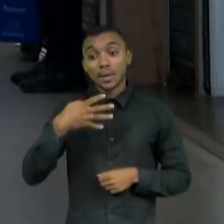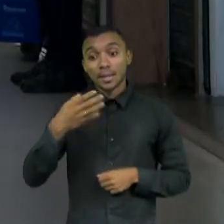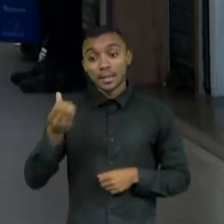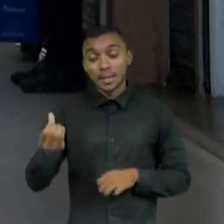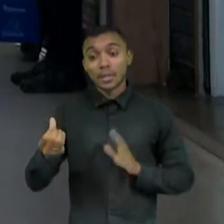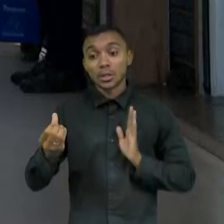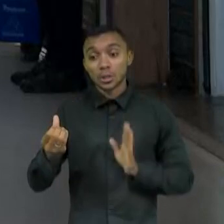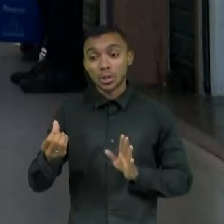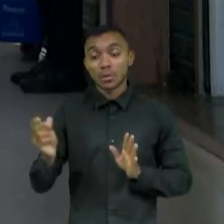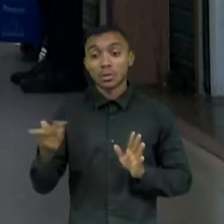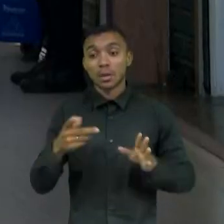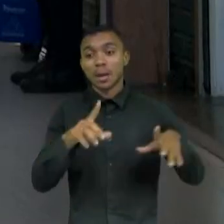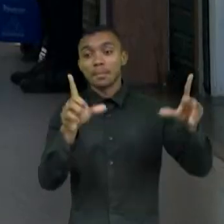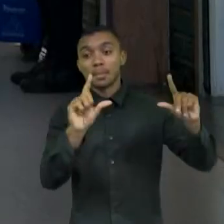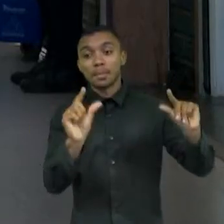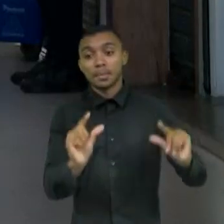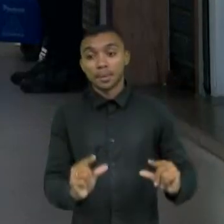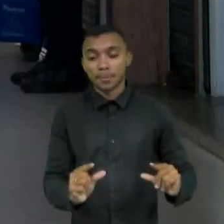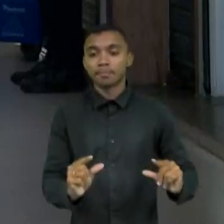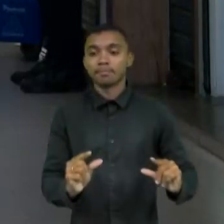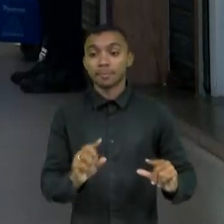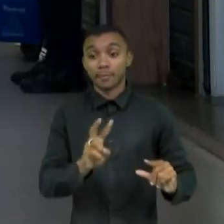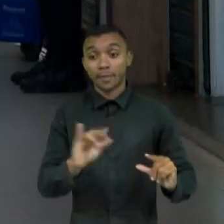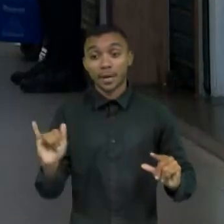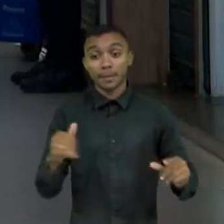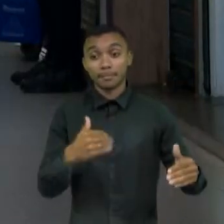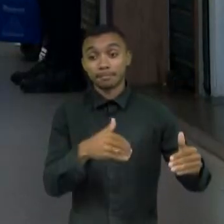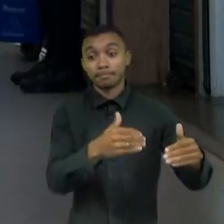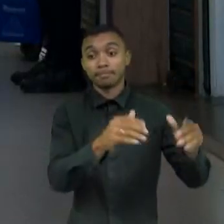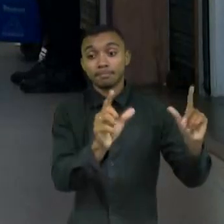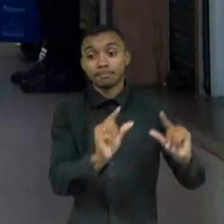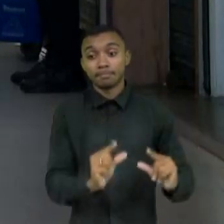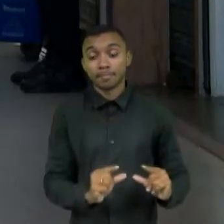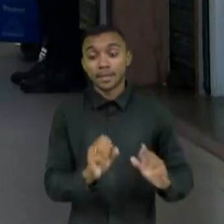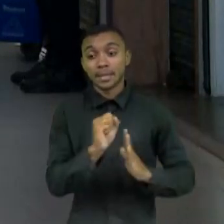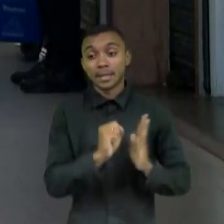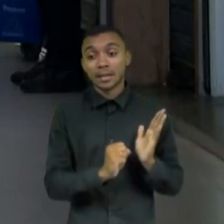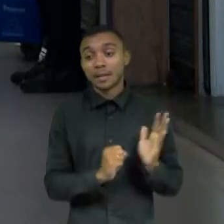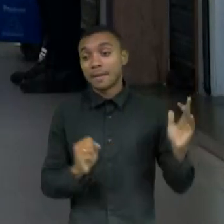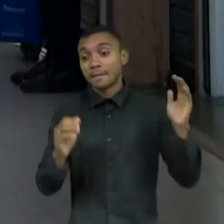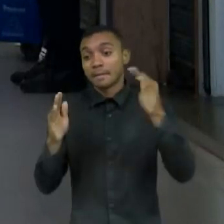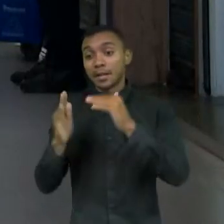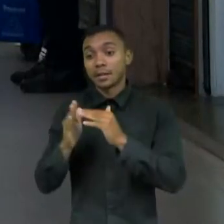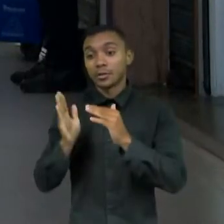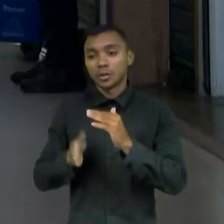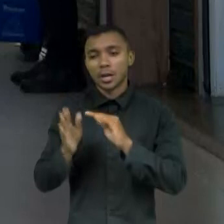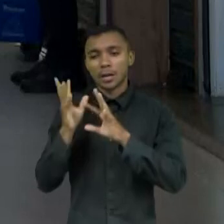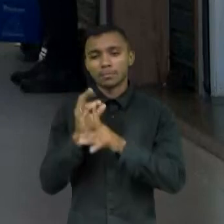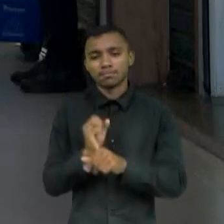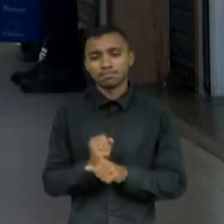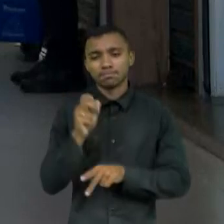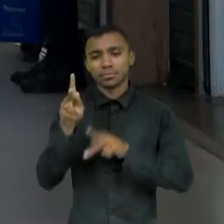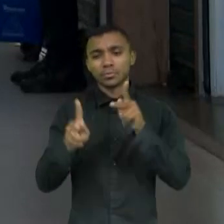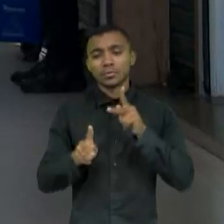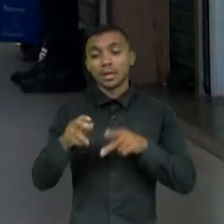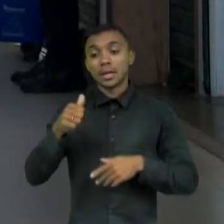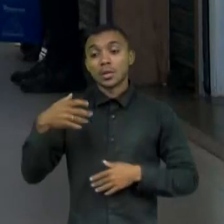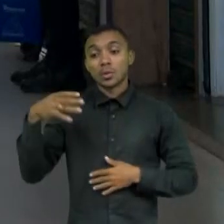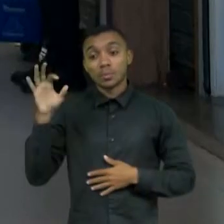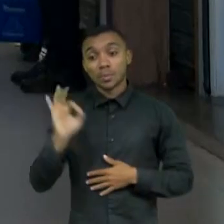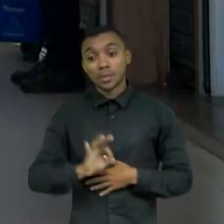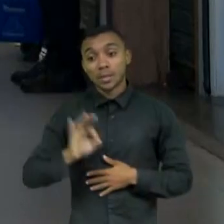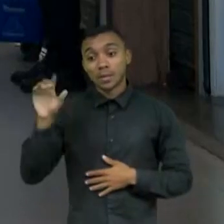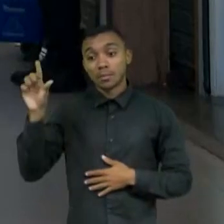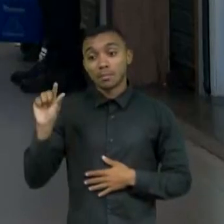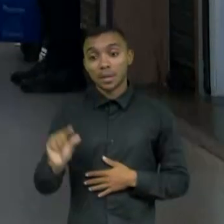em decréscimo a partir daí, chegando ao final do século com população cerca de 14% menor do que